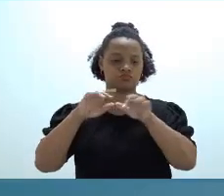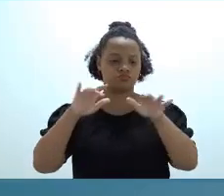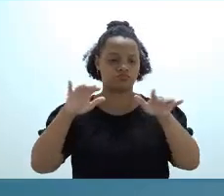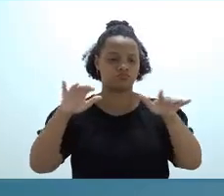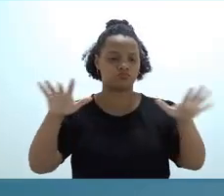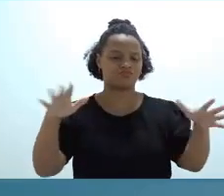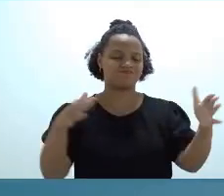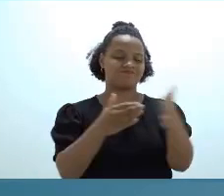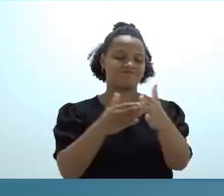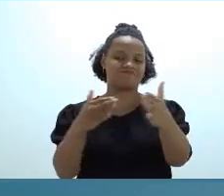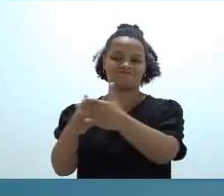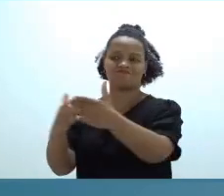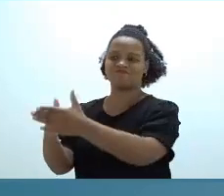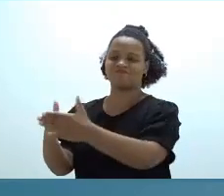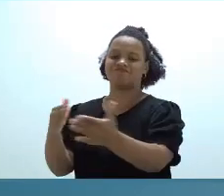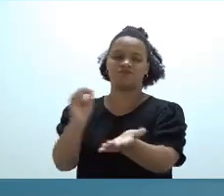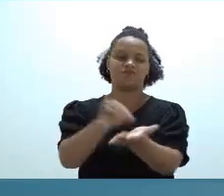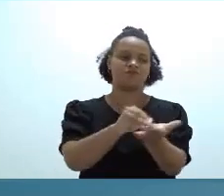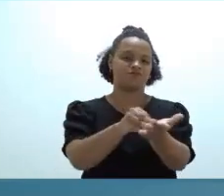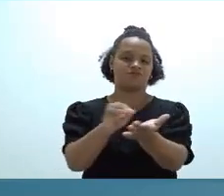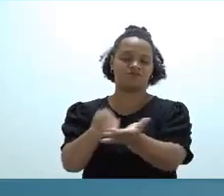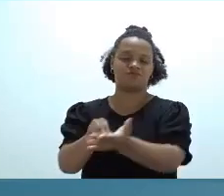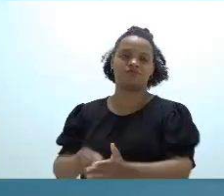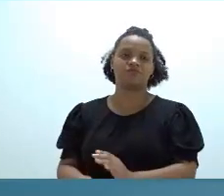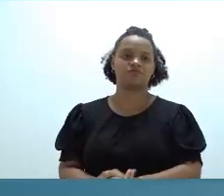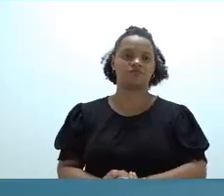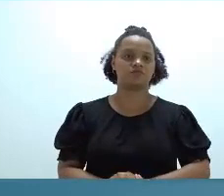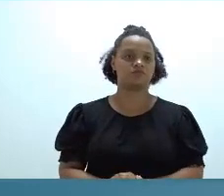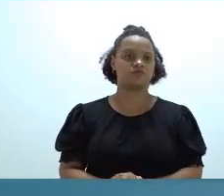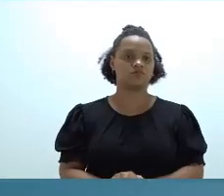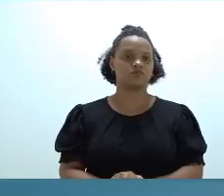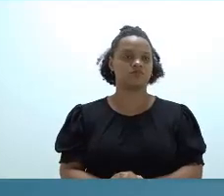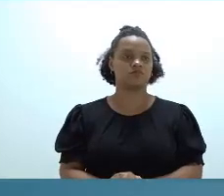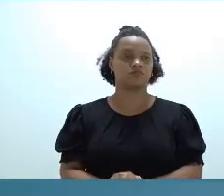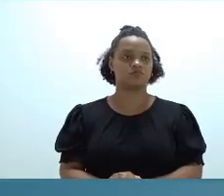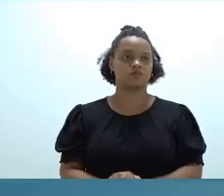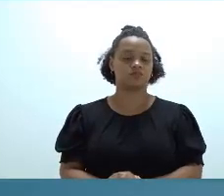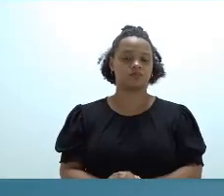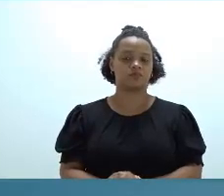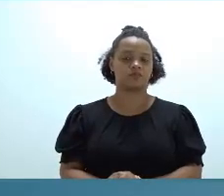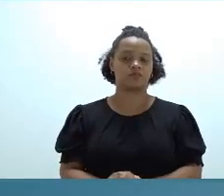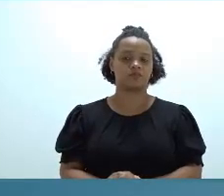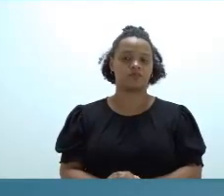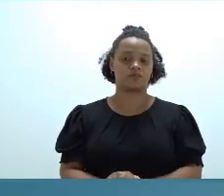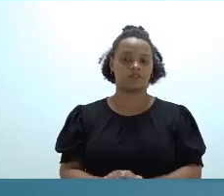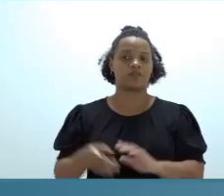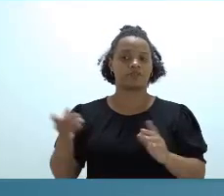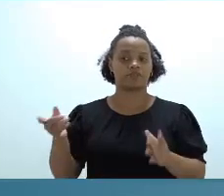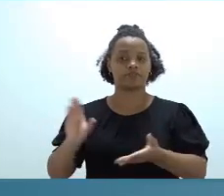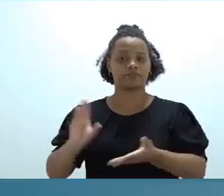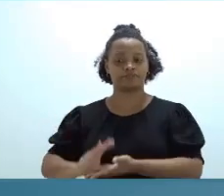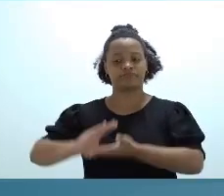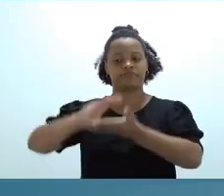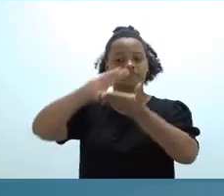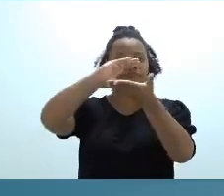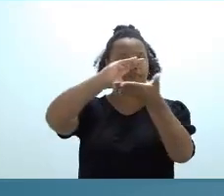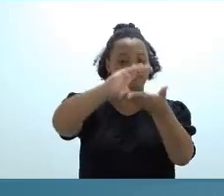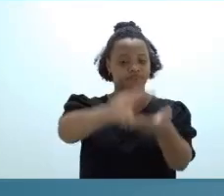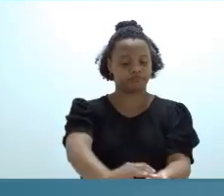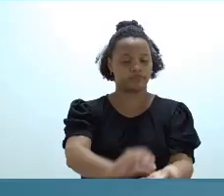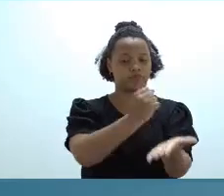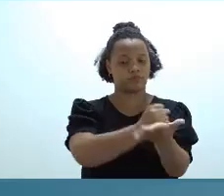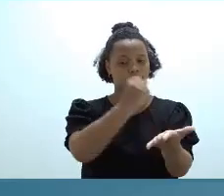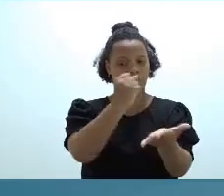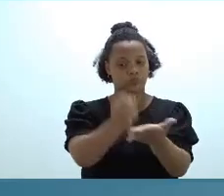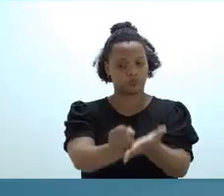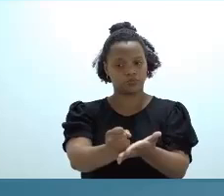unidades consumidoras. Assim sendo, uma vez que efetuou a reparação conforme contrato de seguro, a seguradora